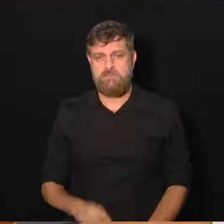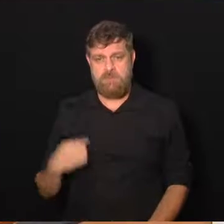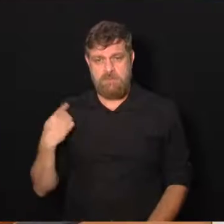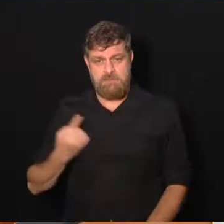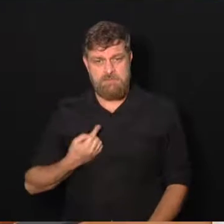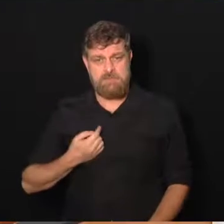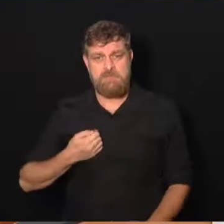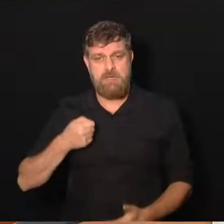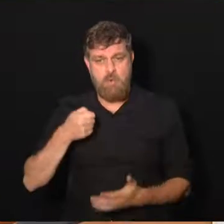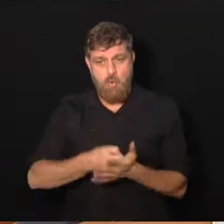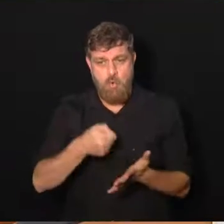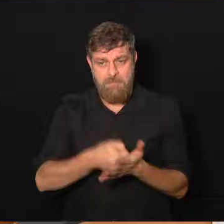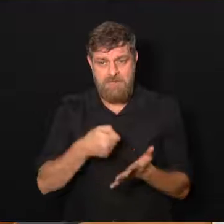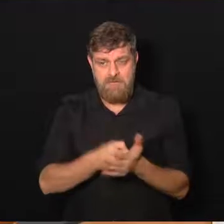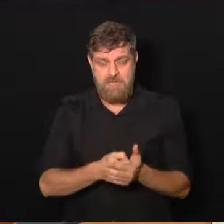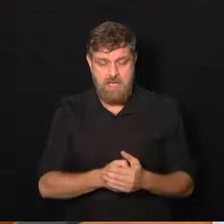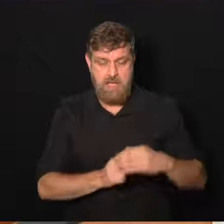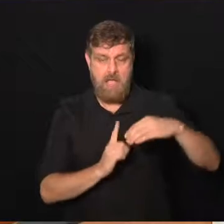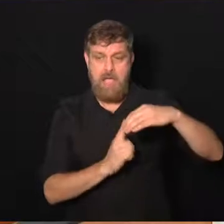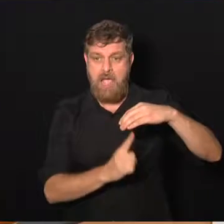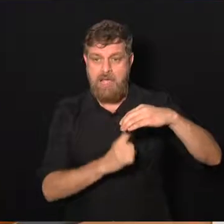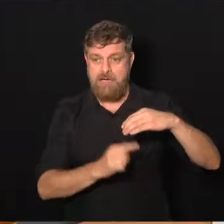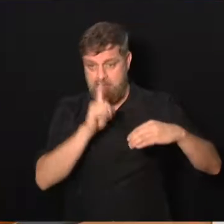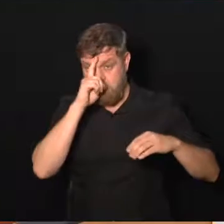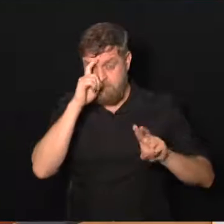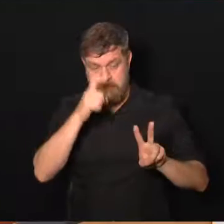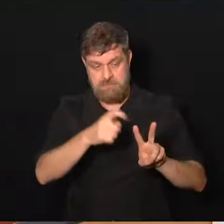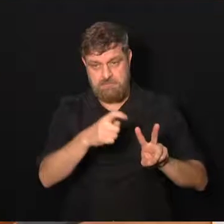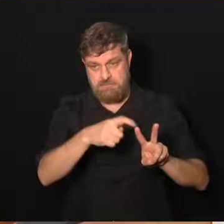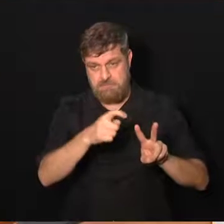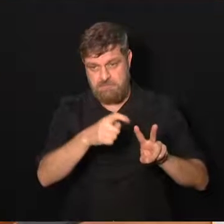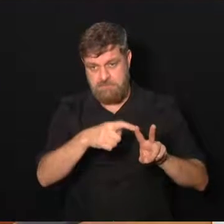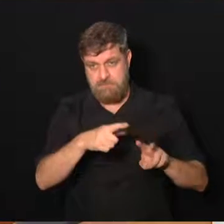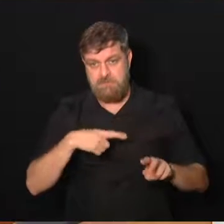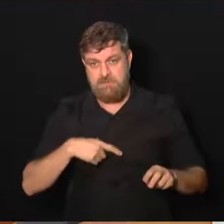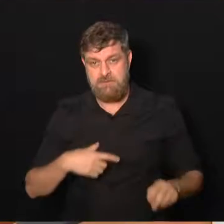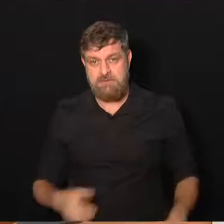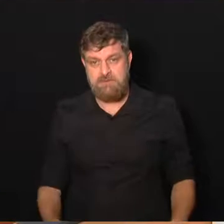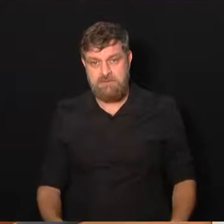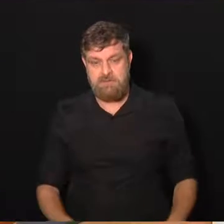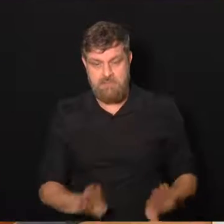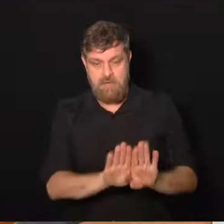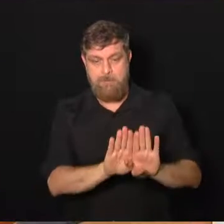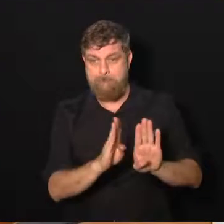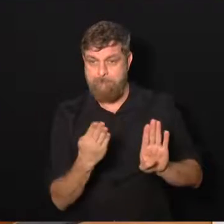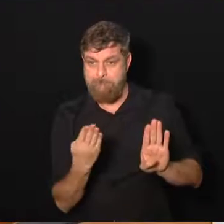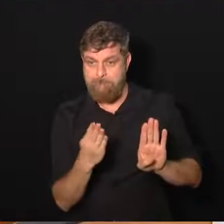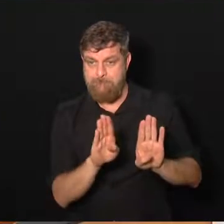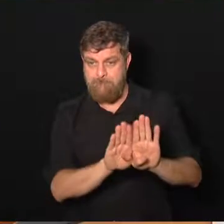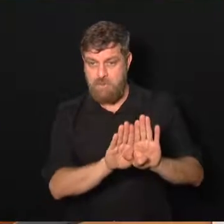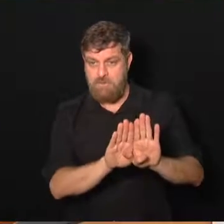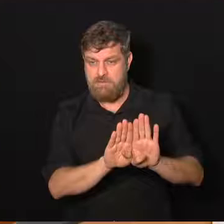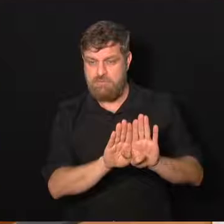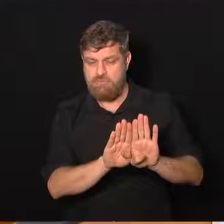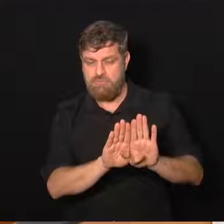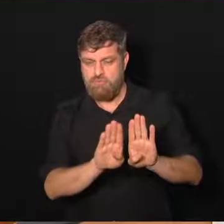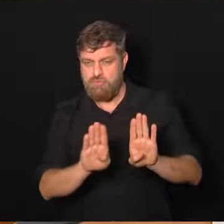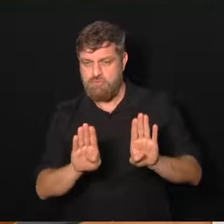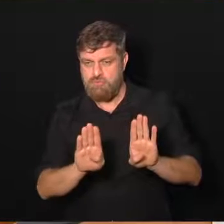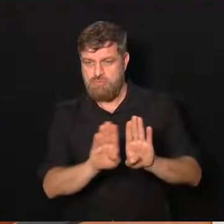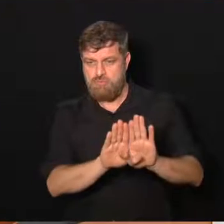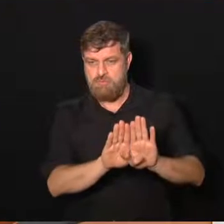dos consultórios e pet shops que tenham portas de contenção. São aquelas portas